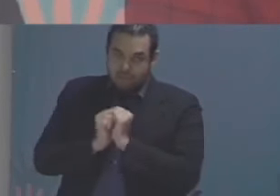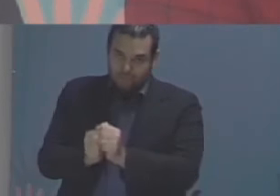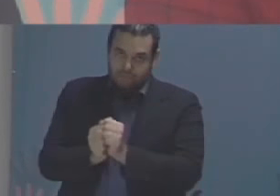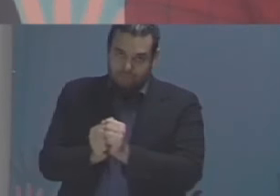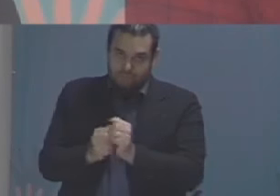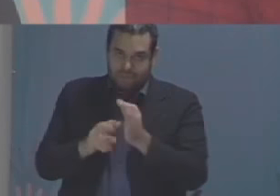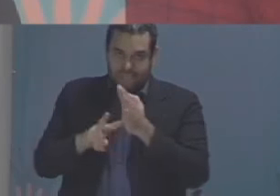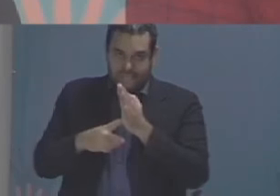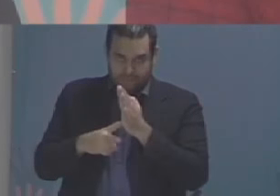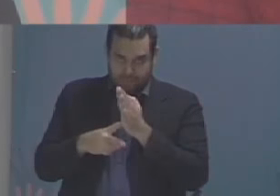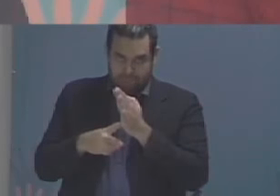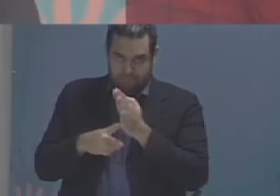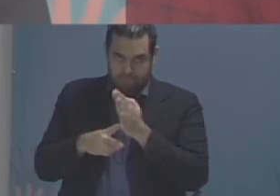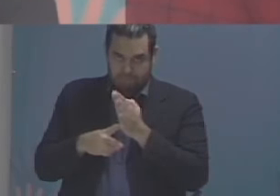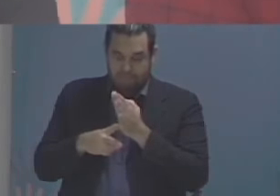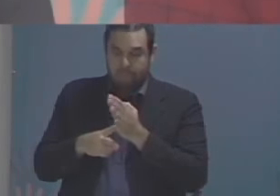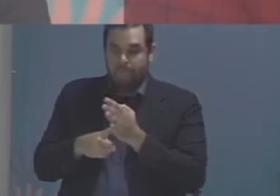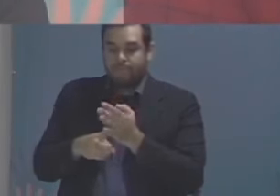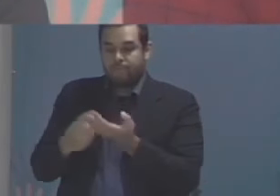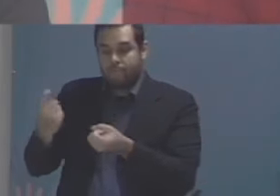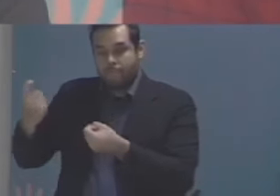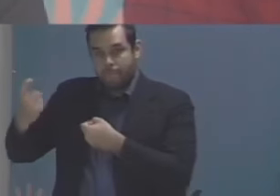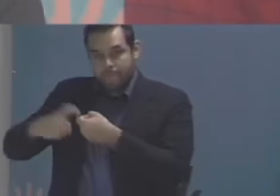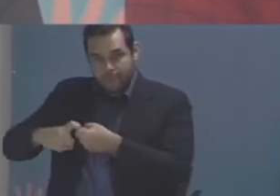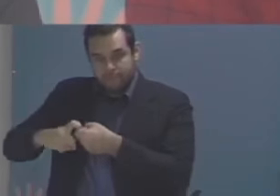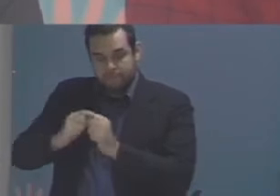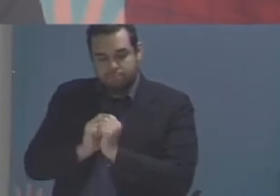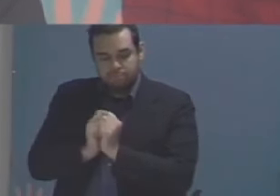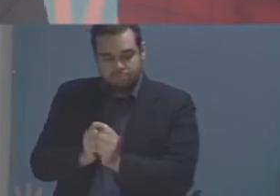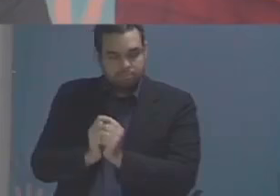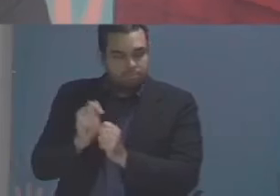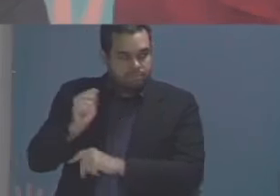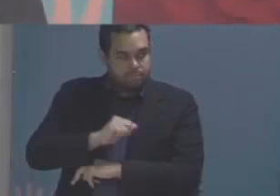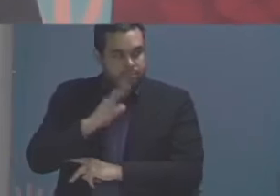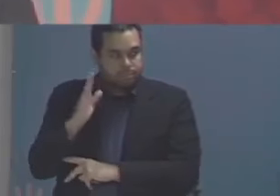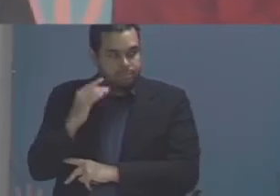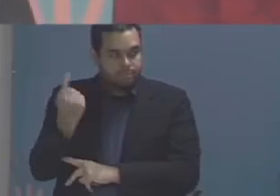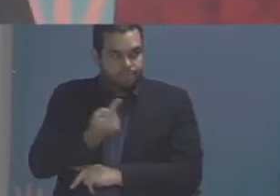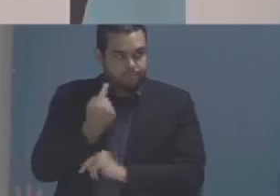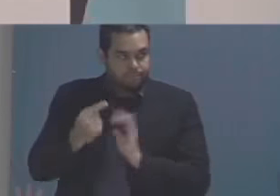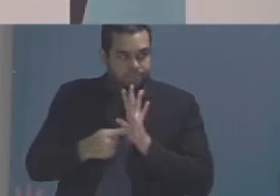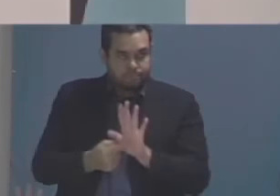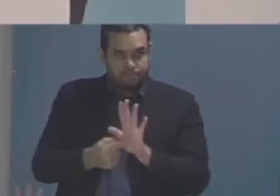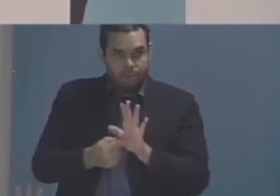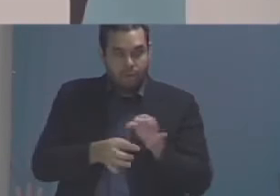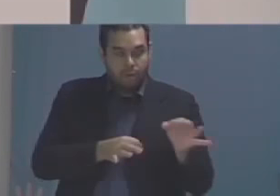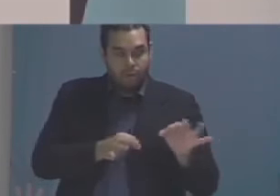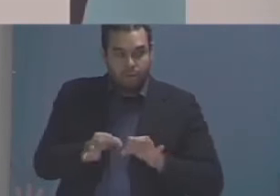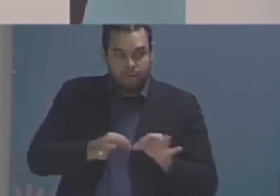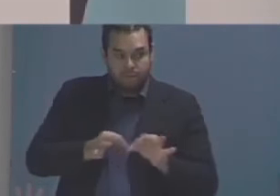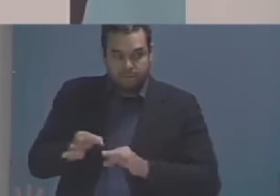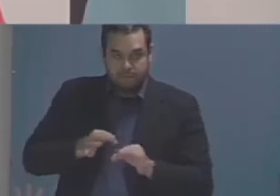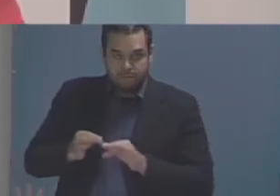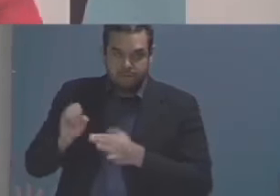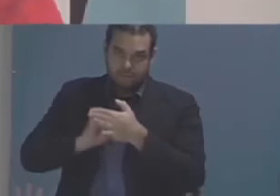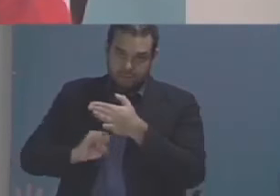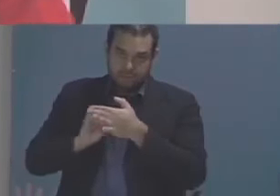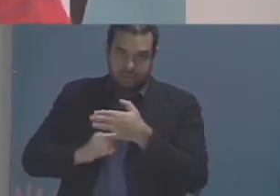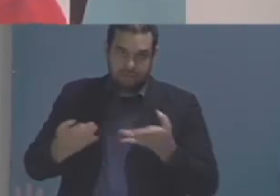E é isso que nós dissemos. E aqui está claramente consignado nossa plataforma. É a articulação das entidades.